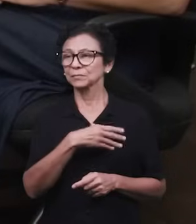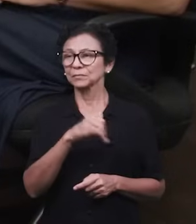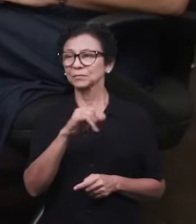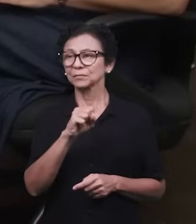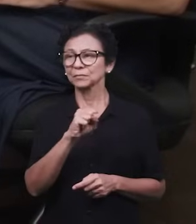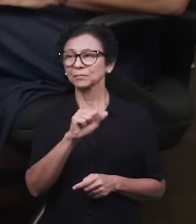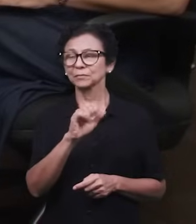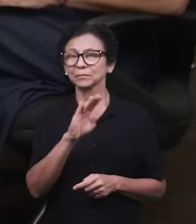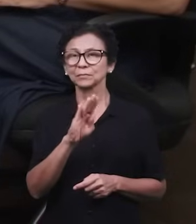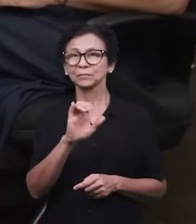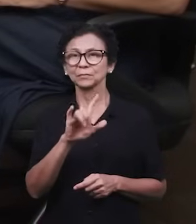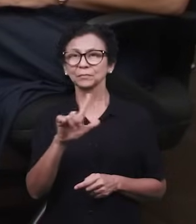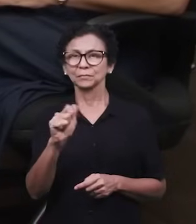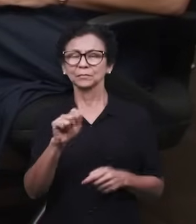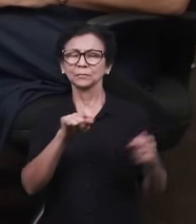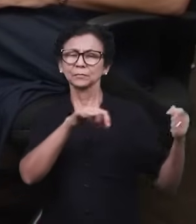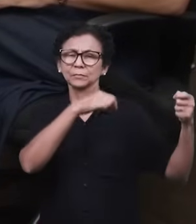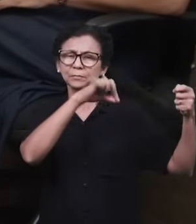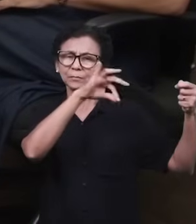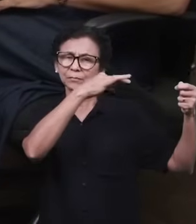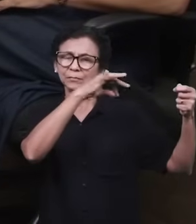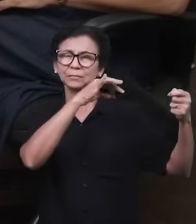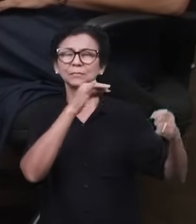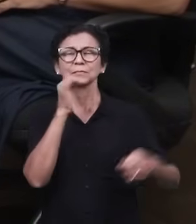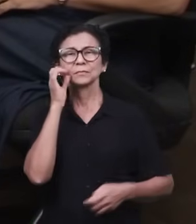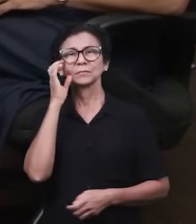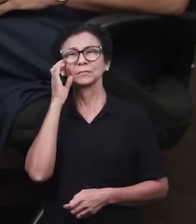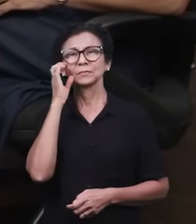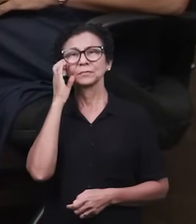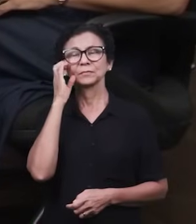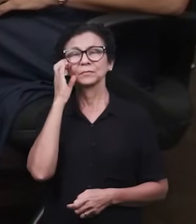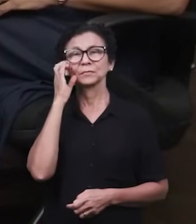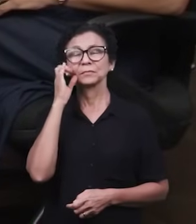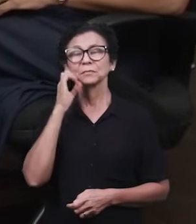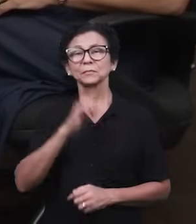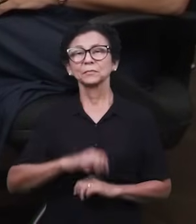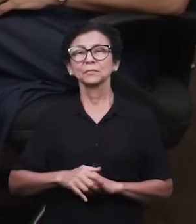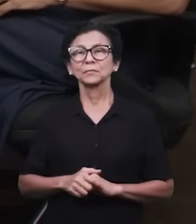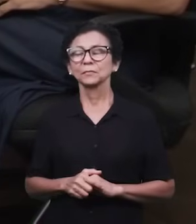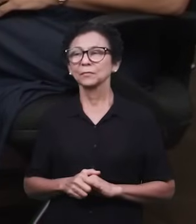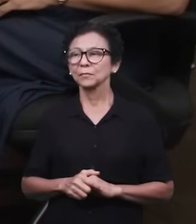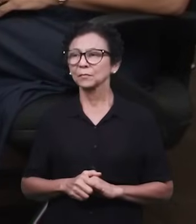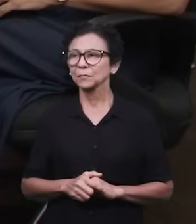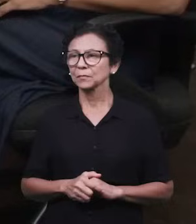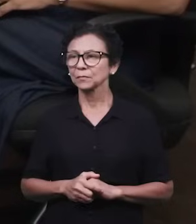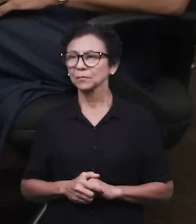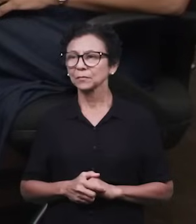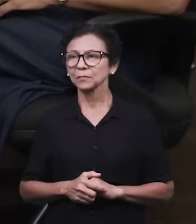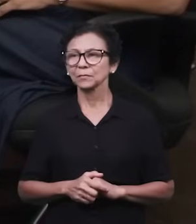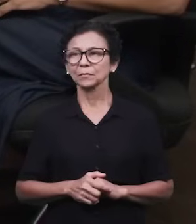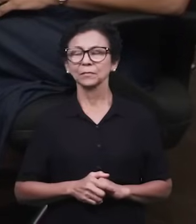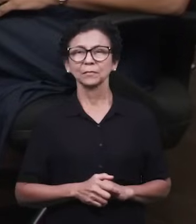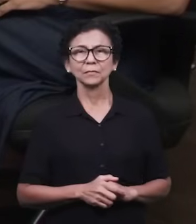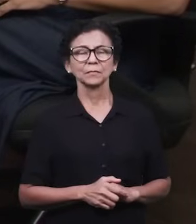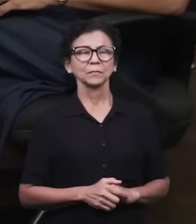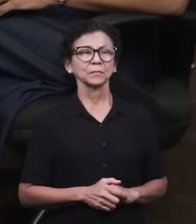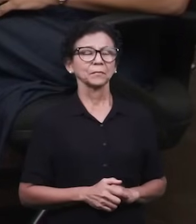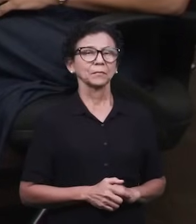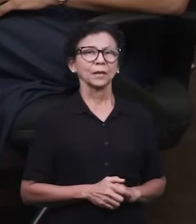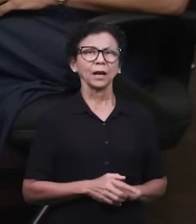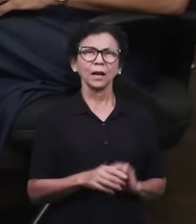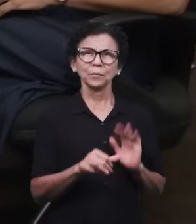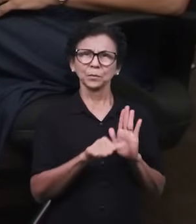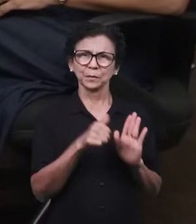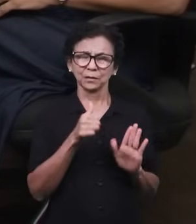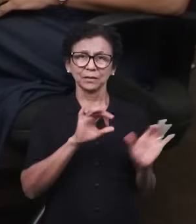a Isabela também, toca né? violino. Toca violino. Isso nos faz lembrar, Fábio, e a você que não assistiu, e a